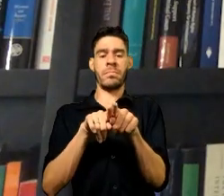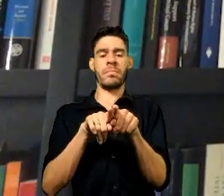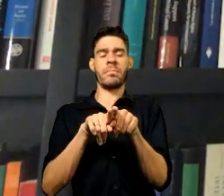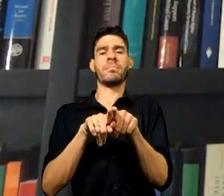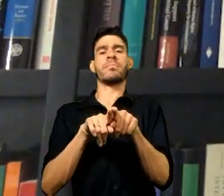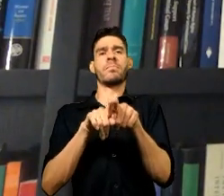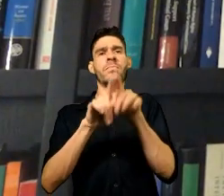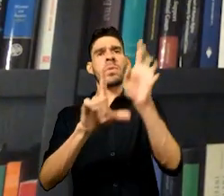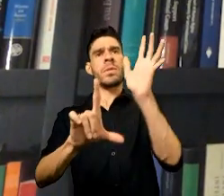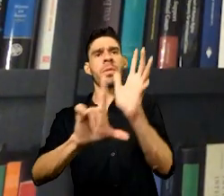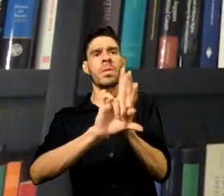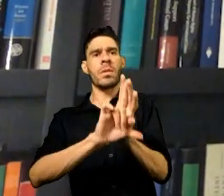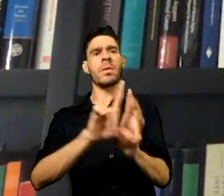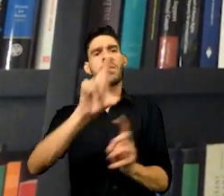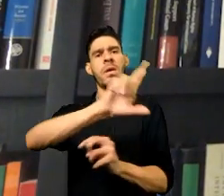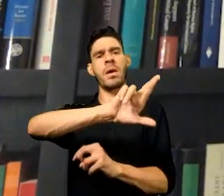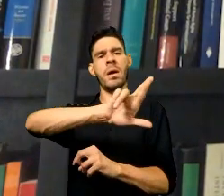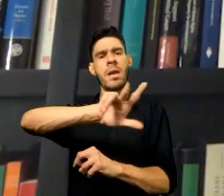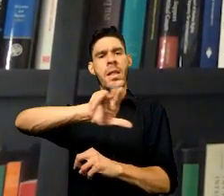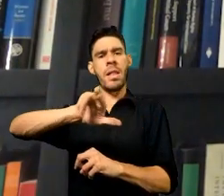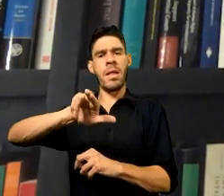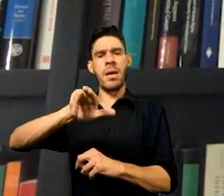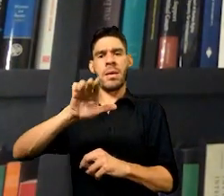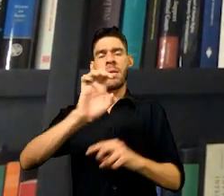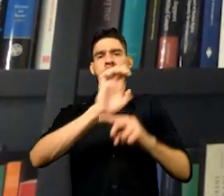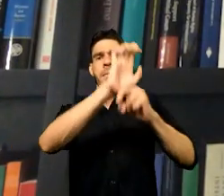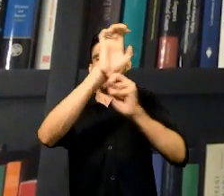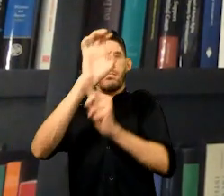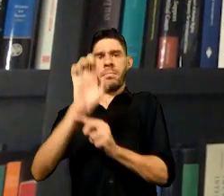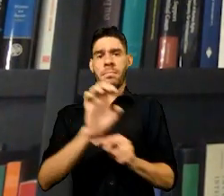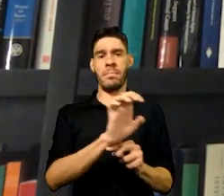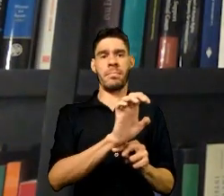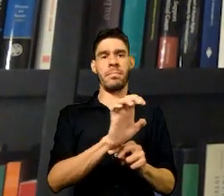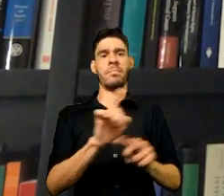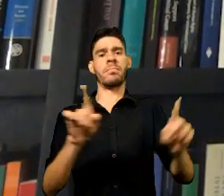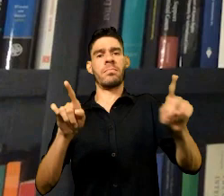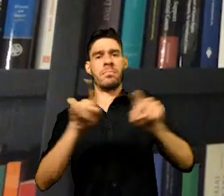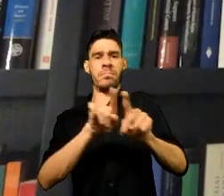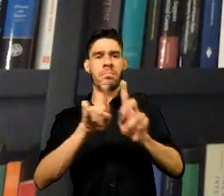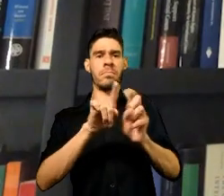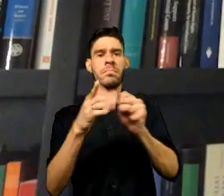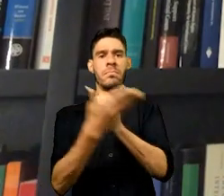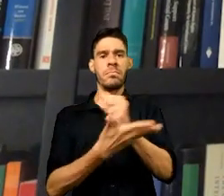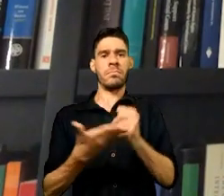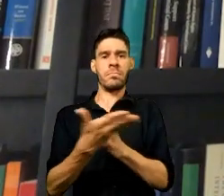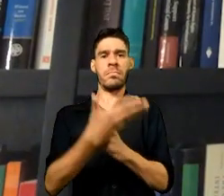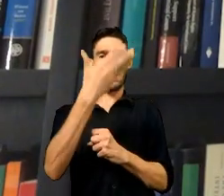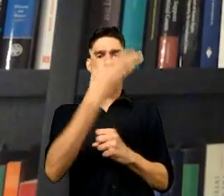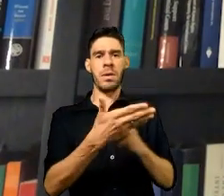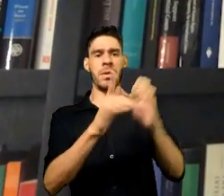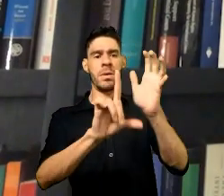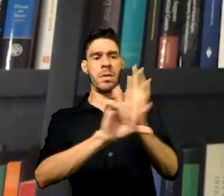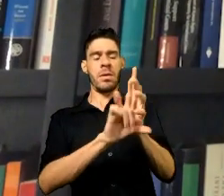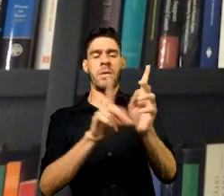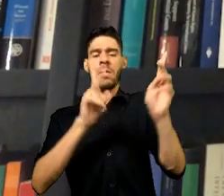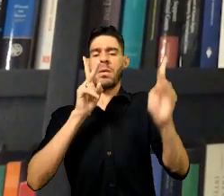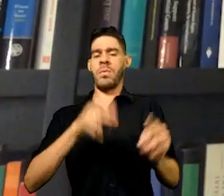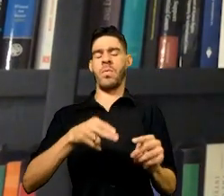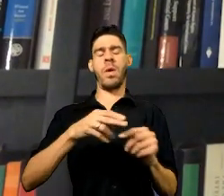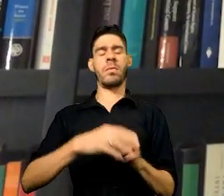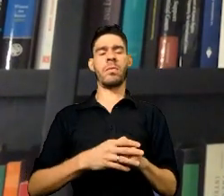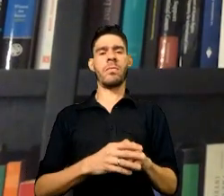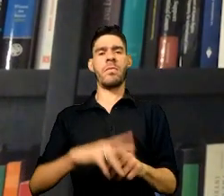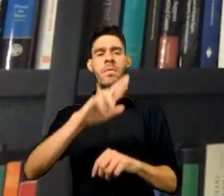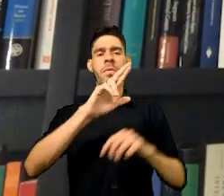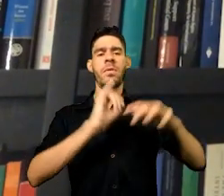foram editadas leis nas diferentes unidades da federação. É também com base nesta mesma lei